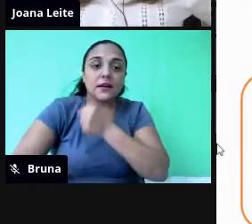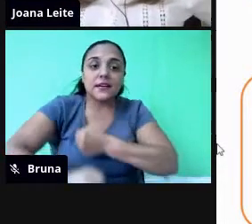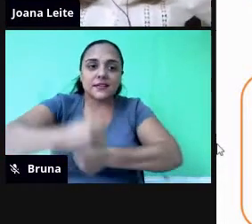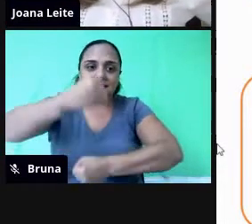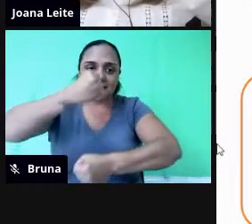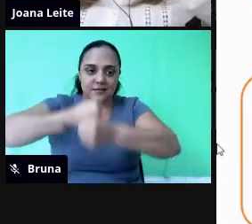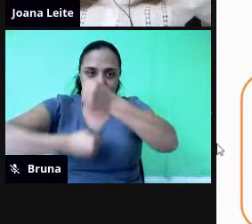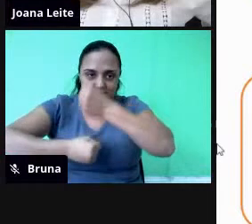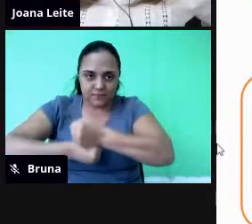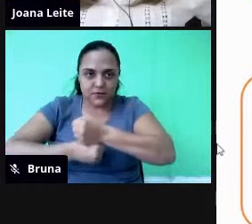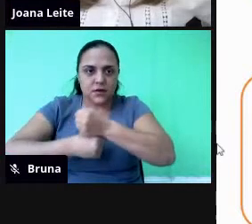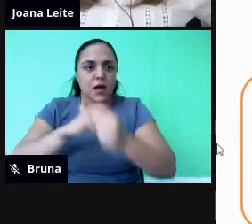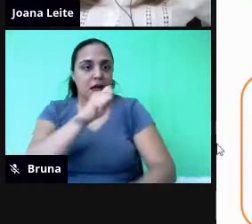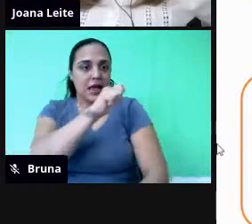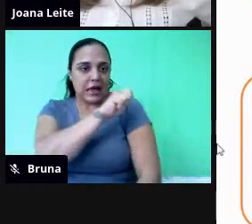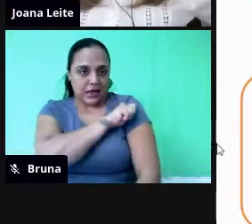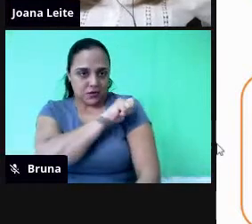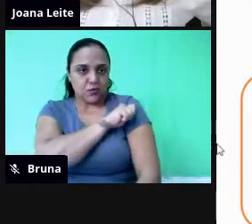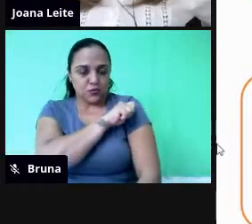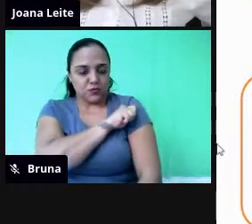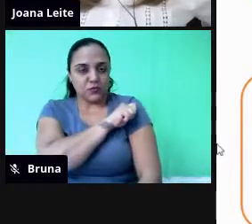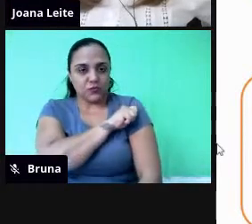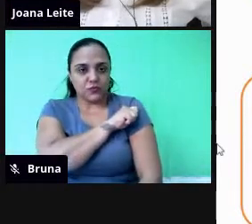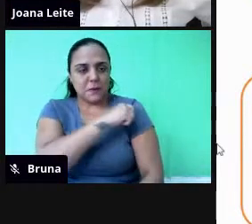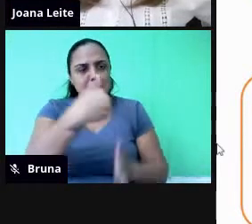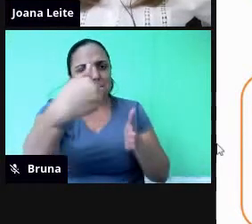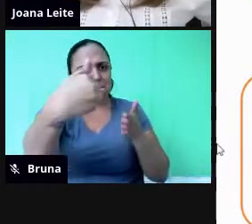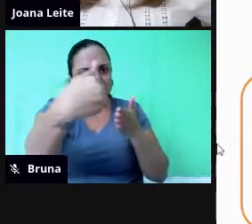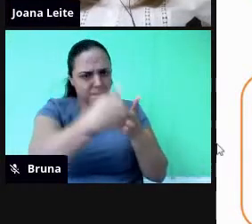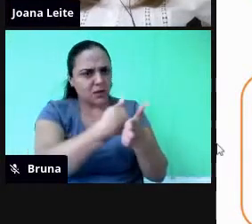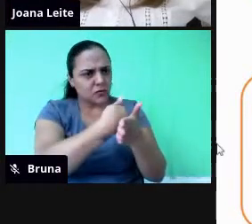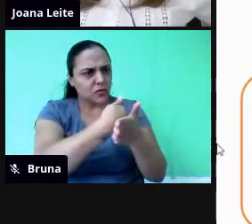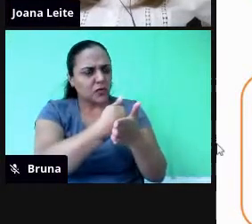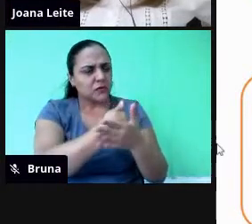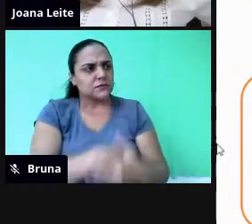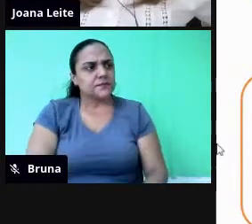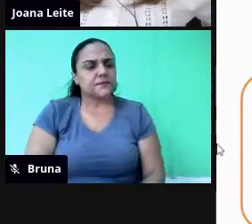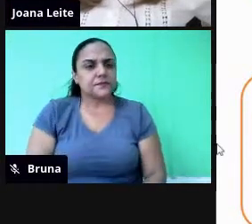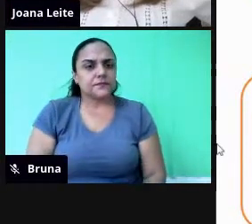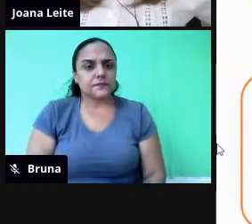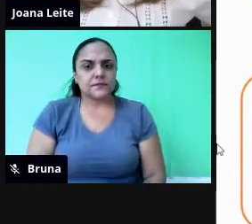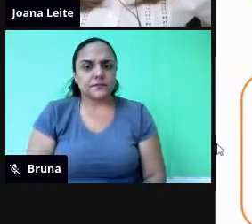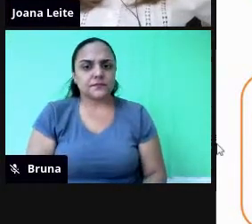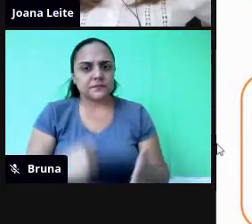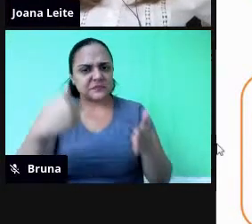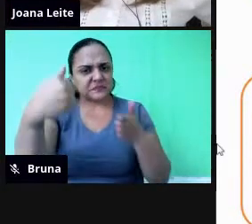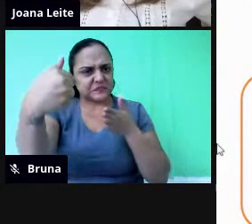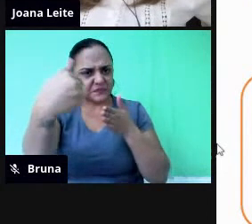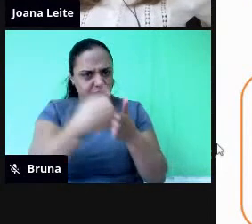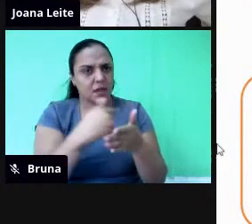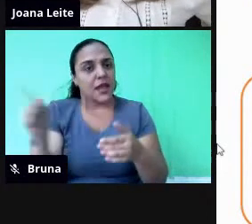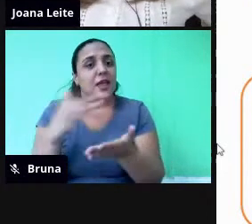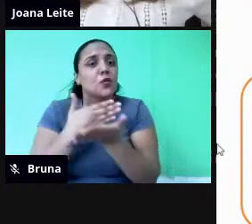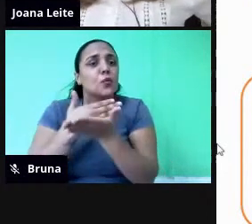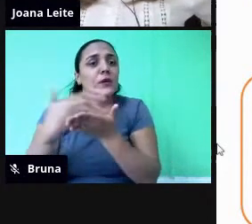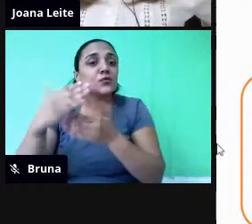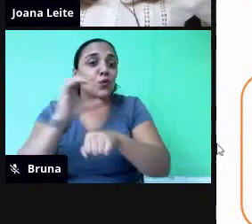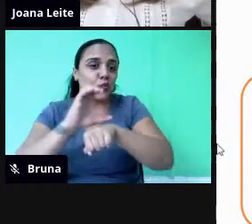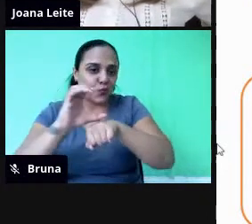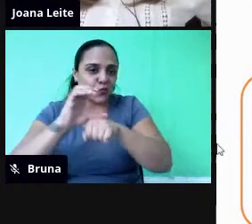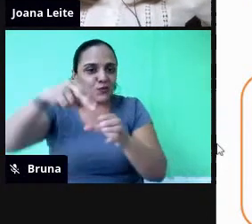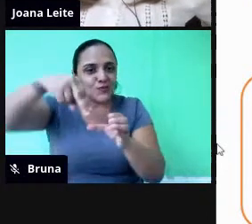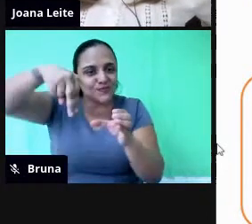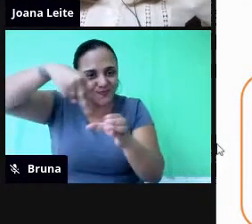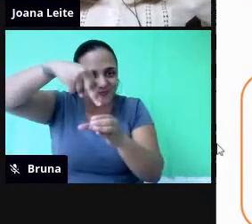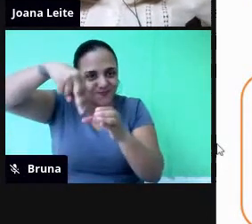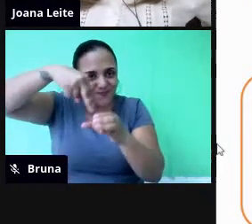um aluno meu me questionou isso, né? Que ele, começo de curso, começo de período, ele não era aluno